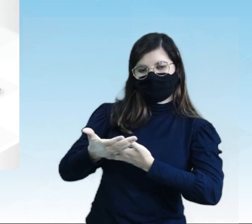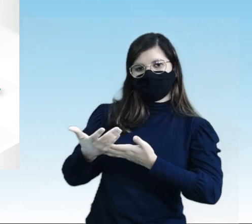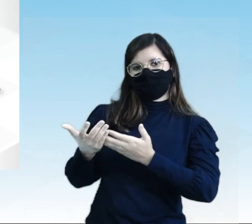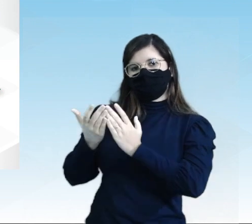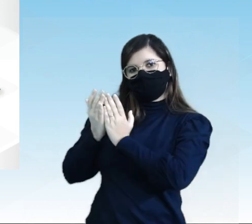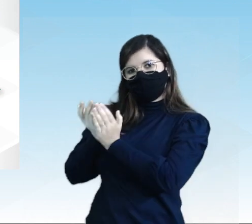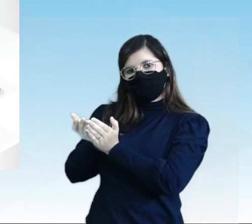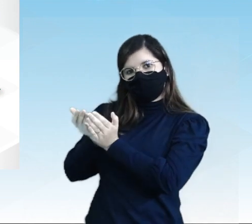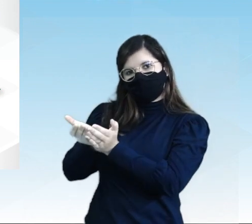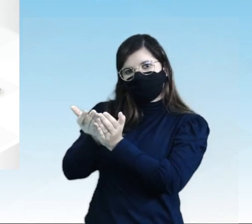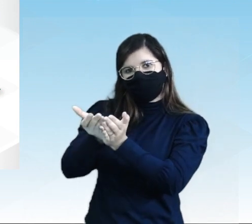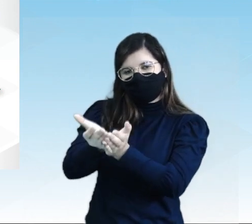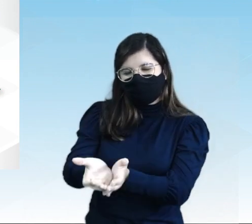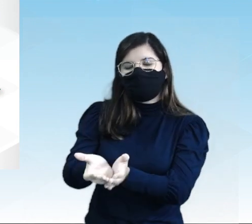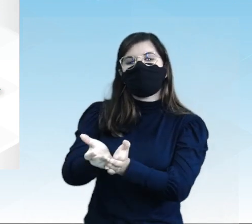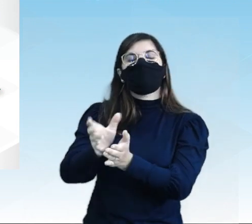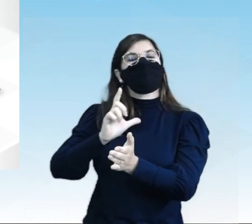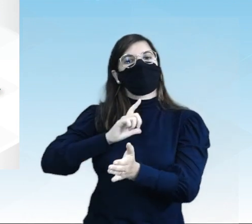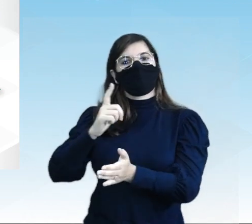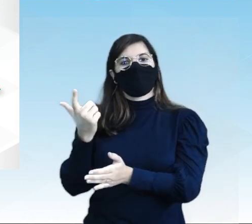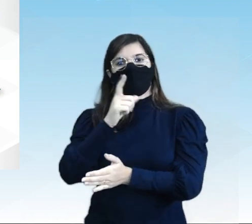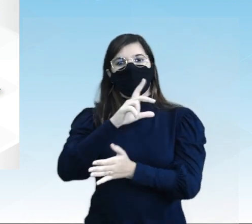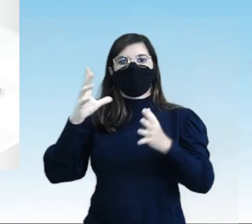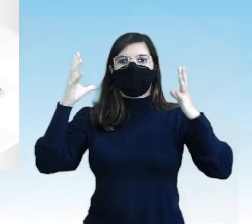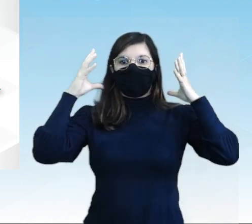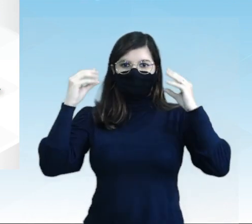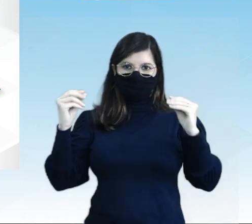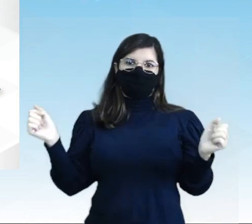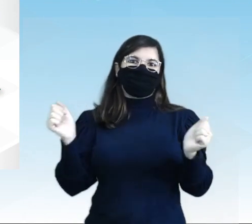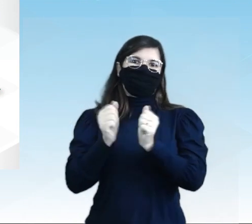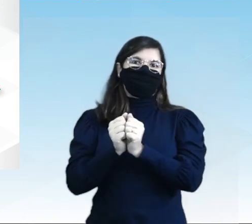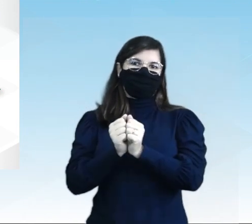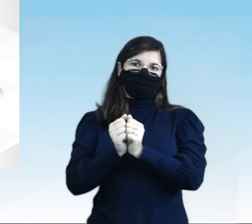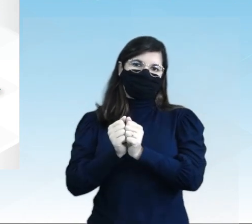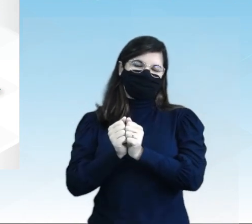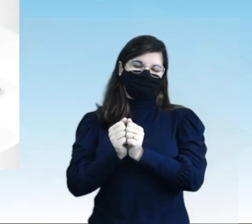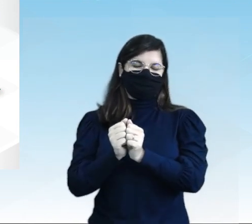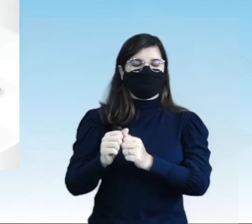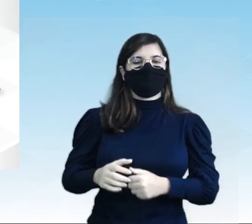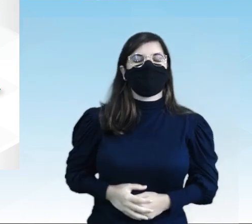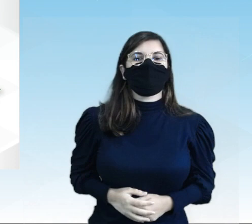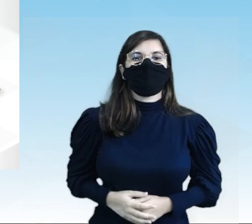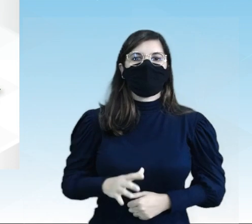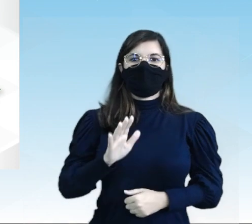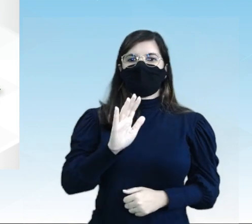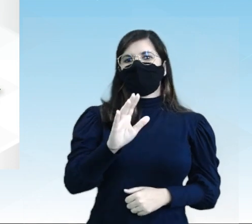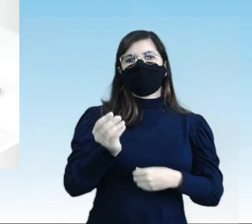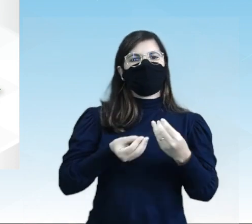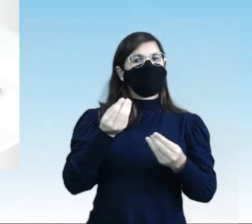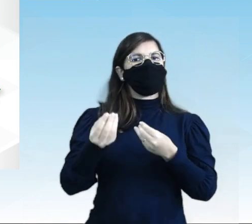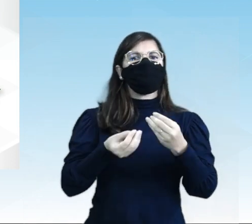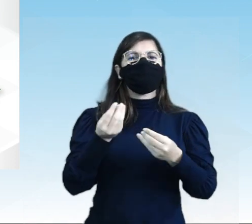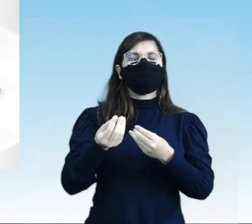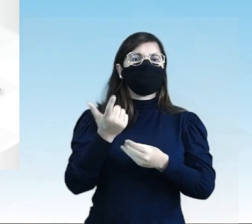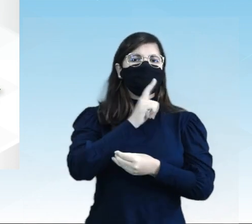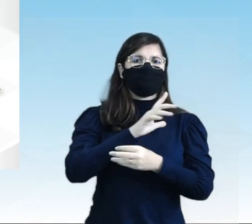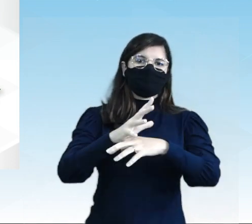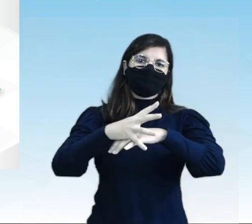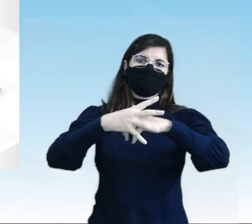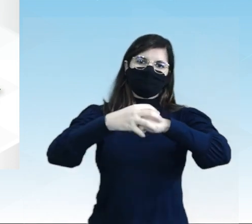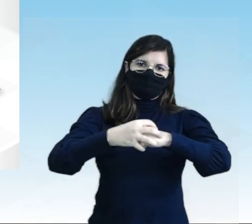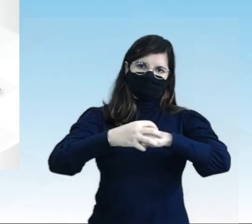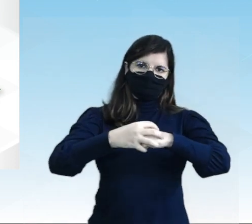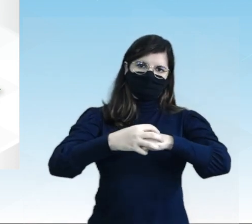hereditárias e aí automaticamente os holandeses entravam na jogada certo e aí como é que vai dar essa colonização